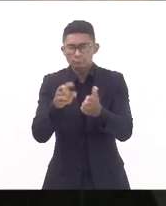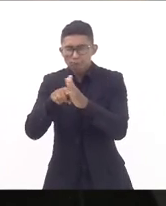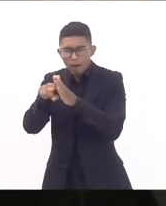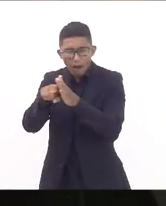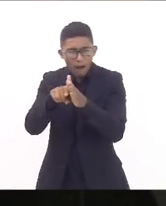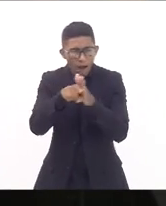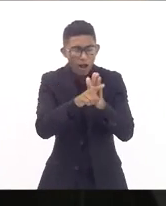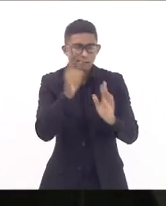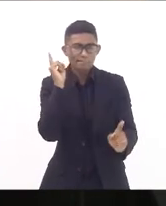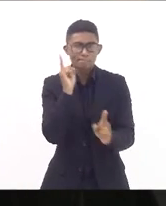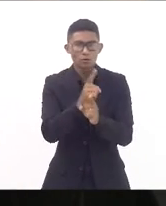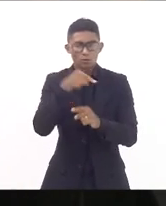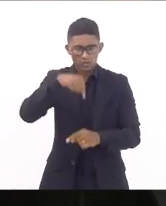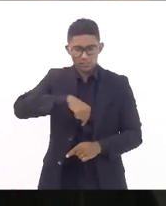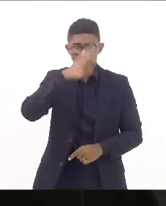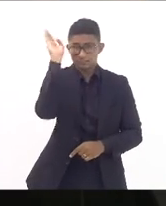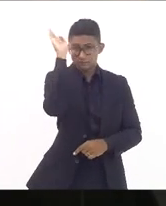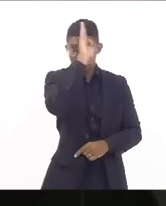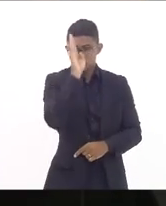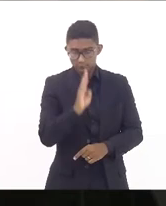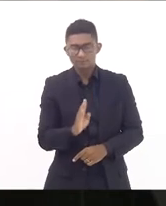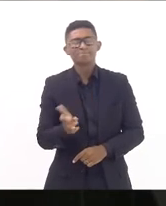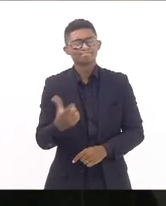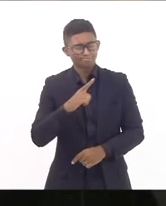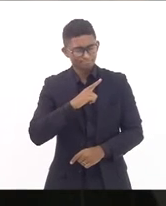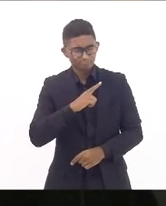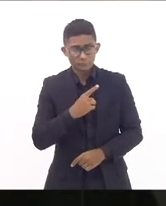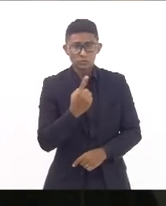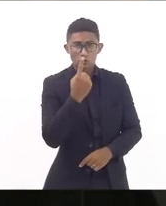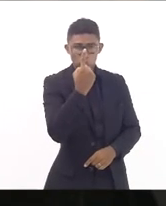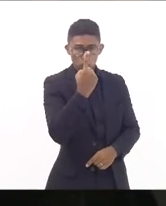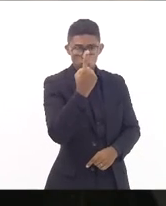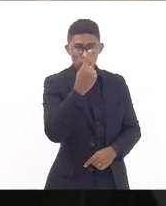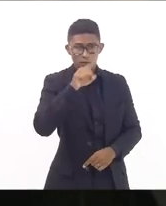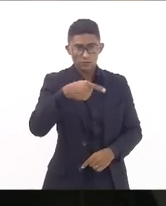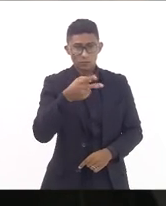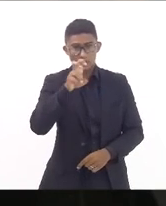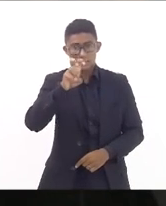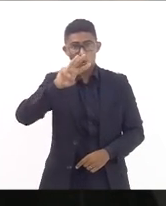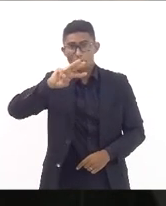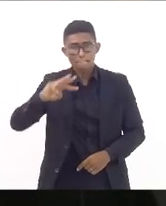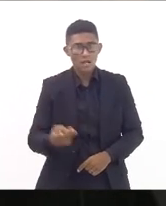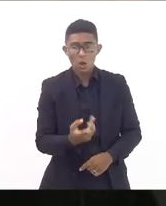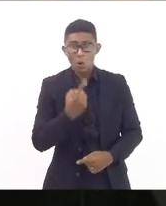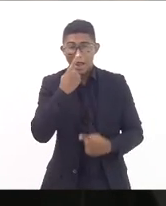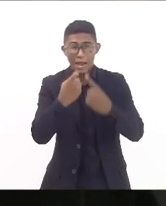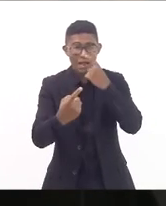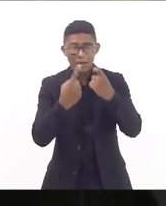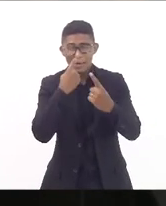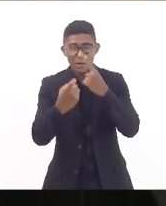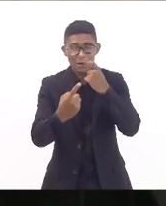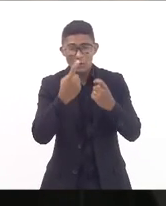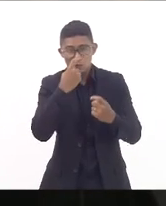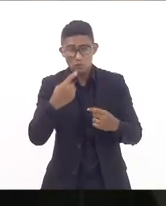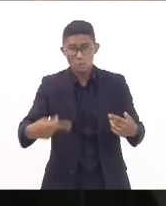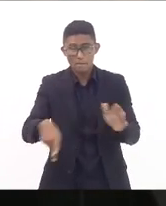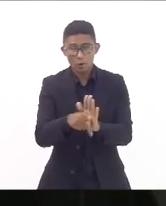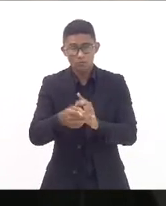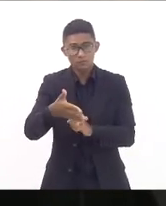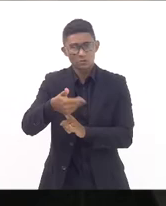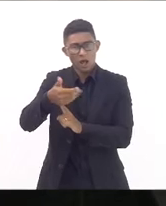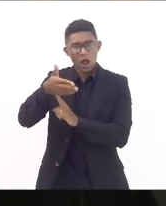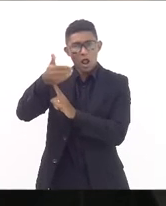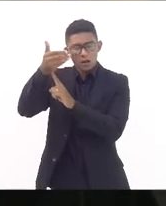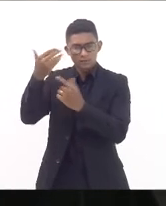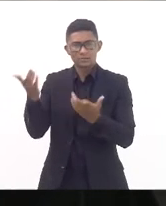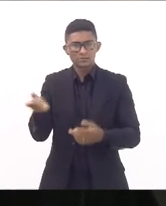é responsável por 1,5 milhão de toneladas de lixo eletrônico. E isso é